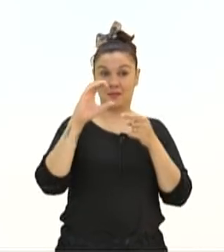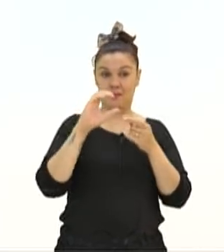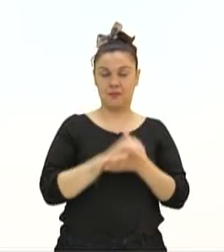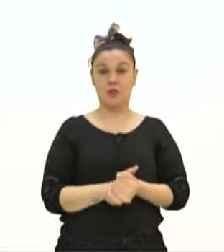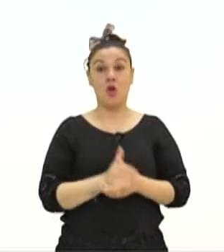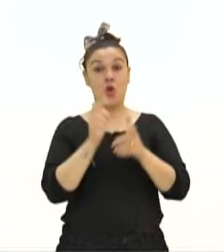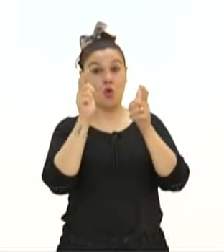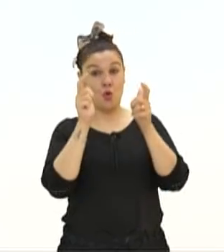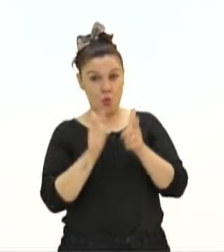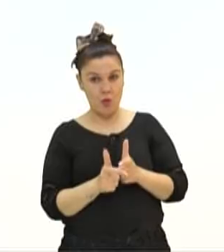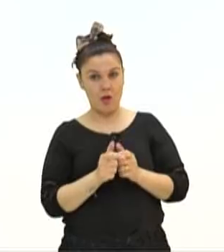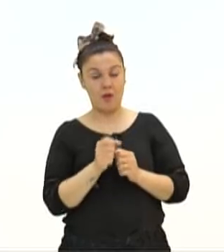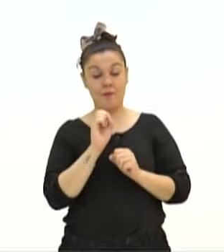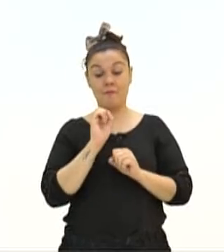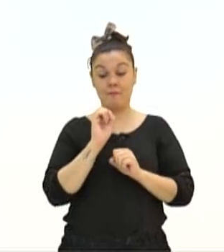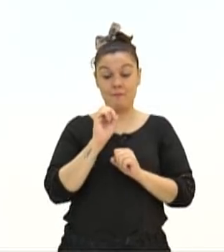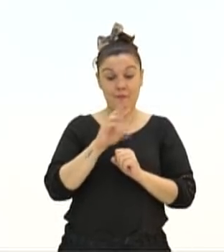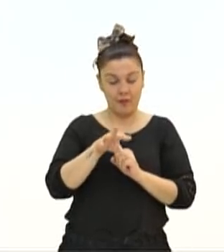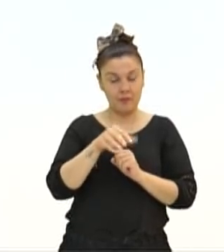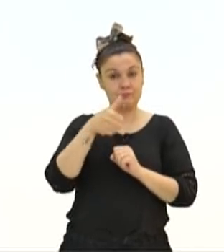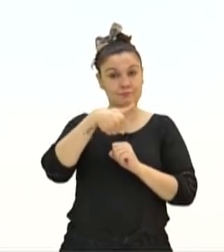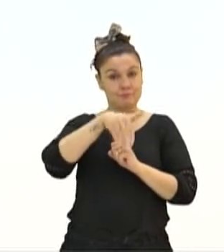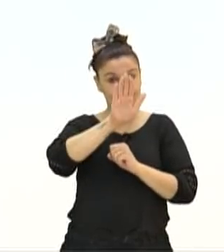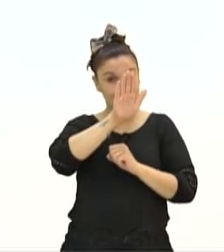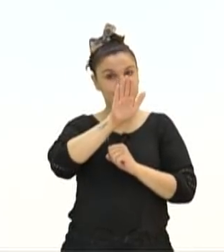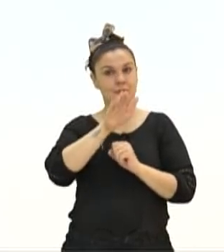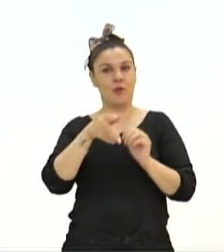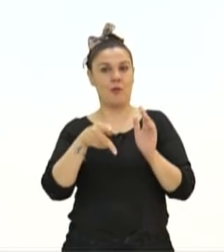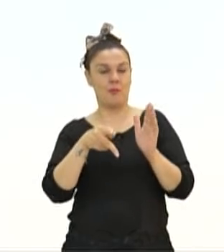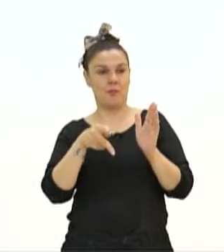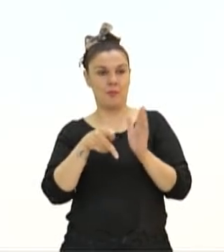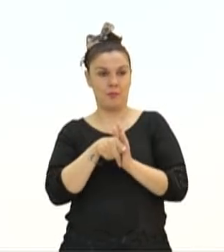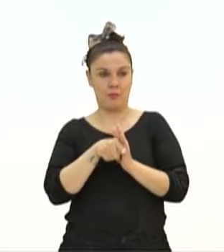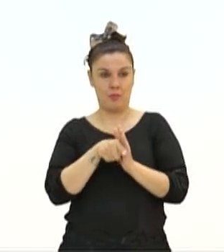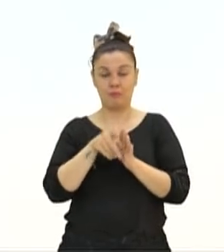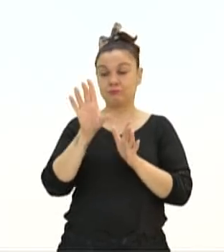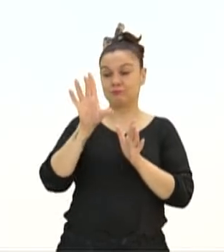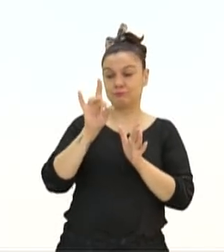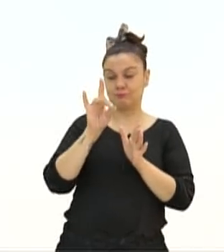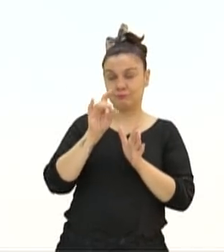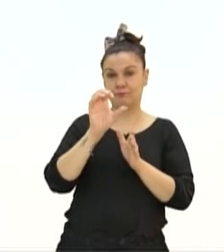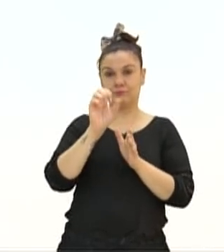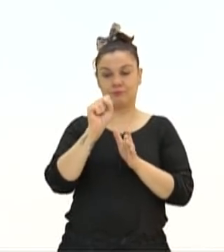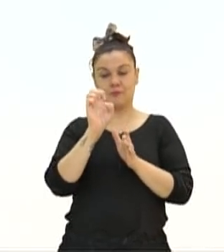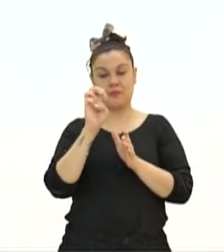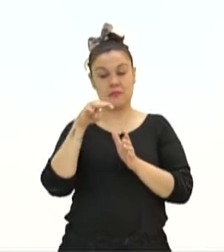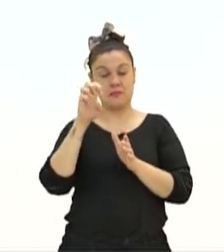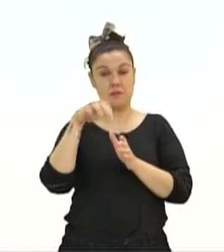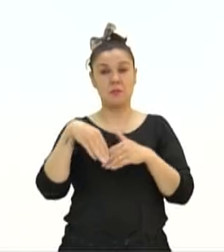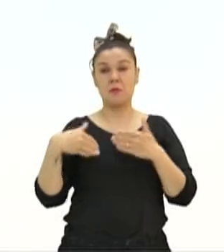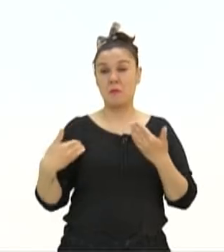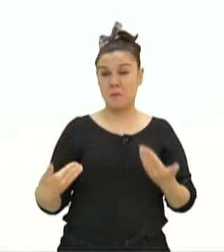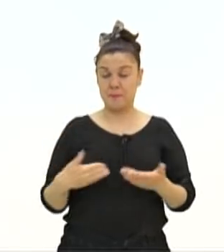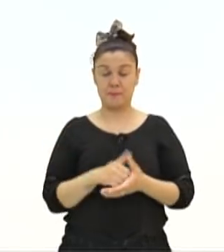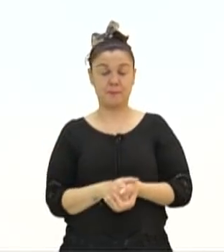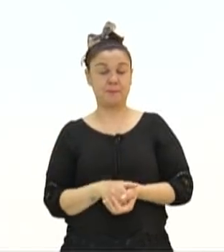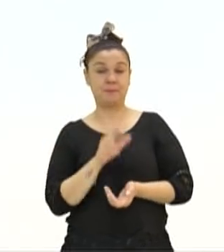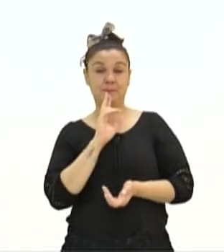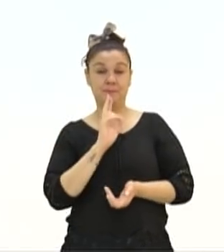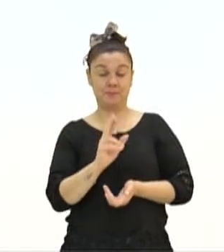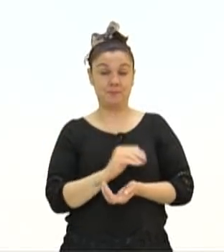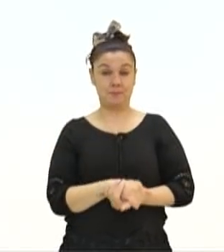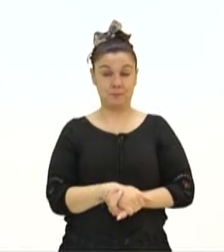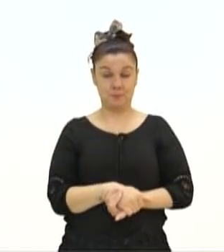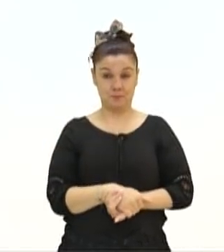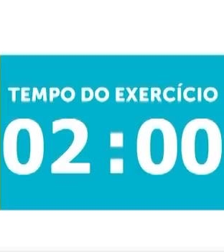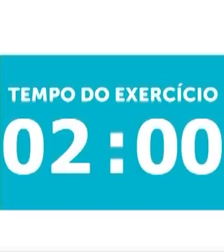C, canal por onde ocorre a eliminação do sêmen ou do esperma. Que canal é esse? Vamos lá resolver aí?